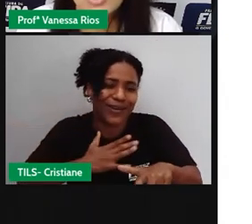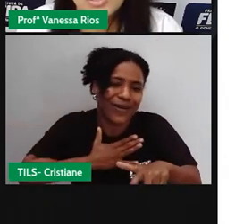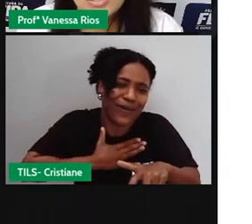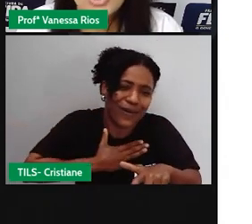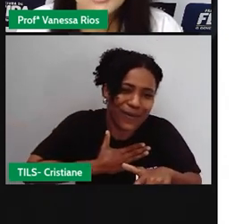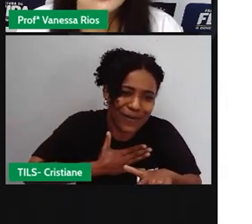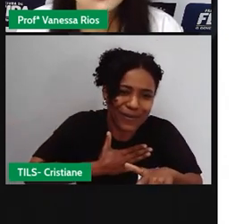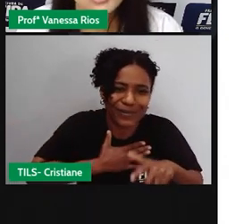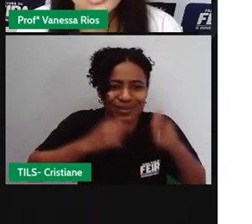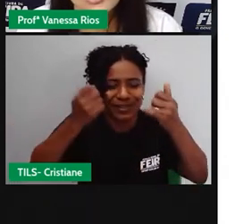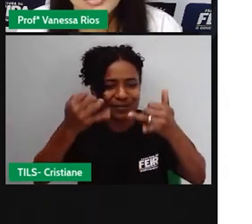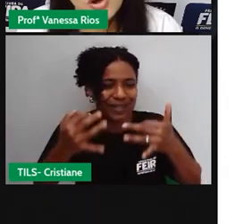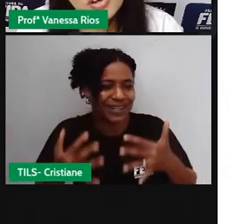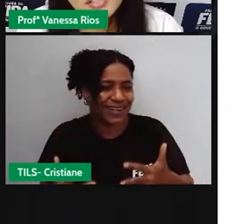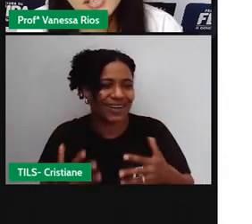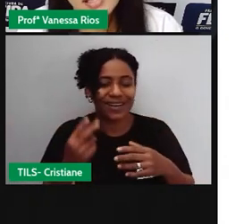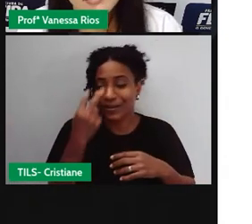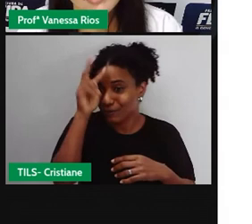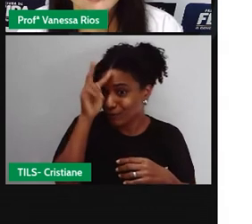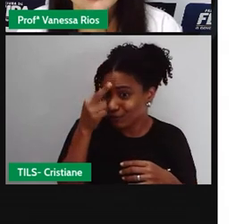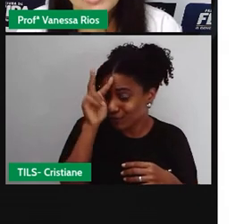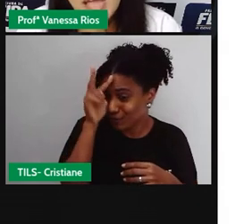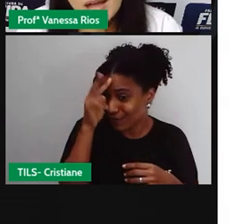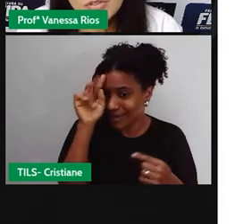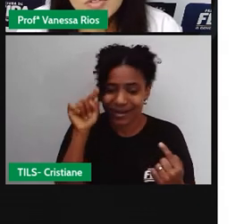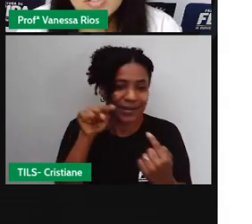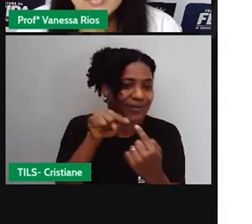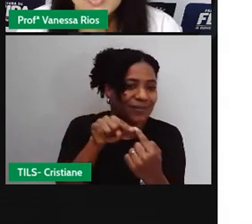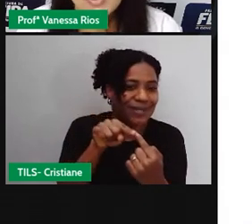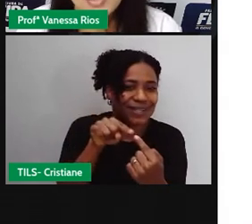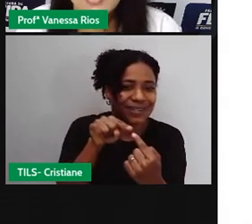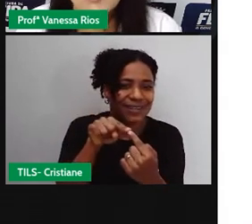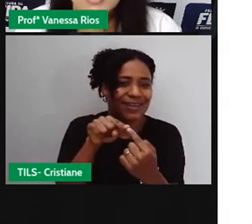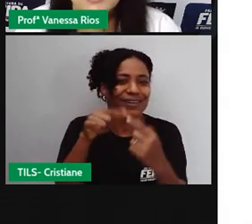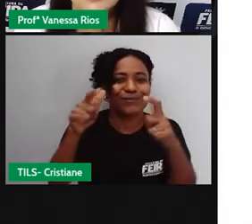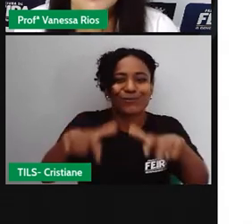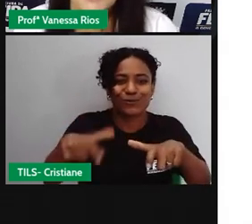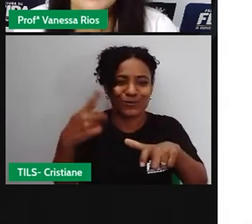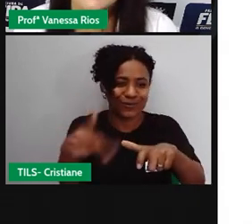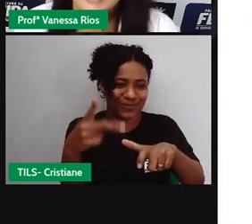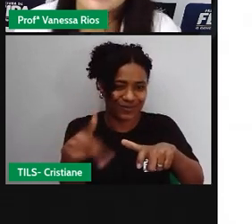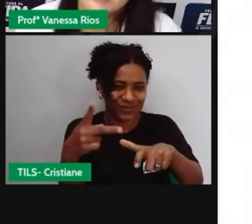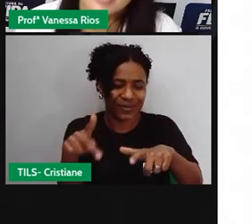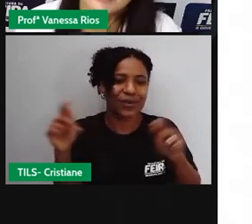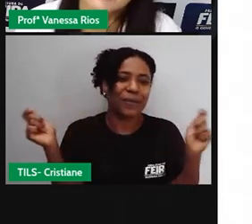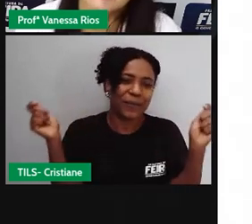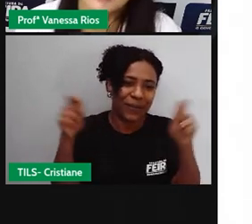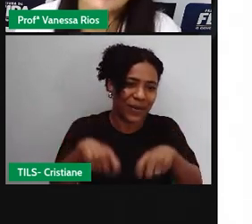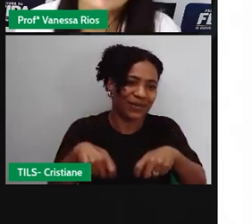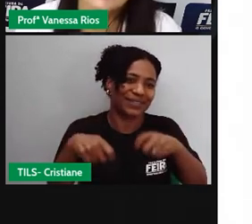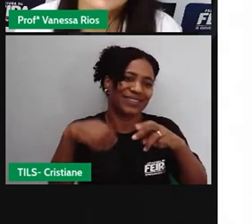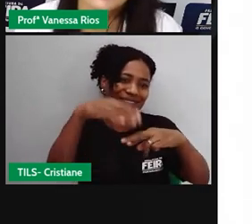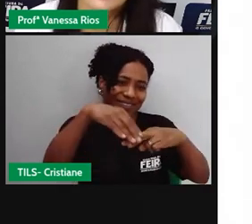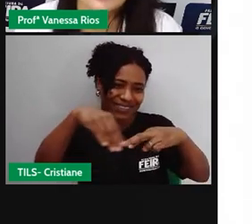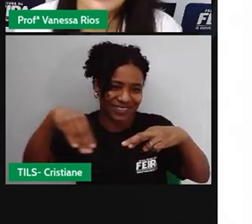do cotidiano, que histórias que retratam o lugar onde você mora podem ser passados aí